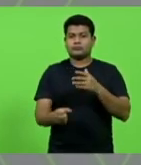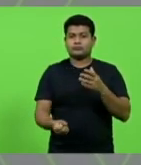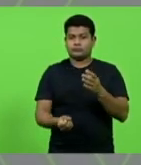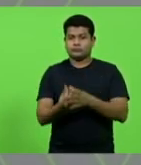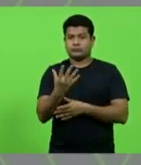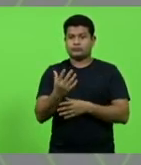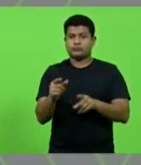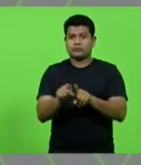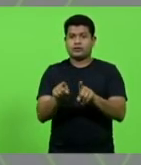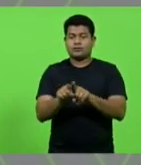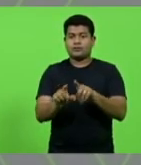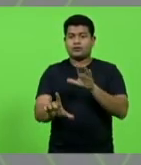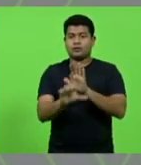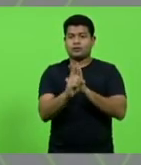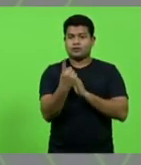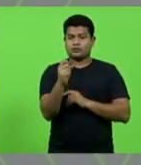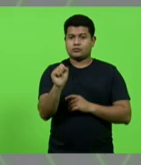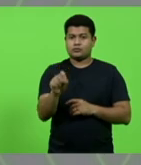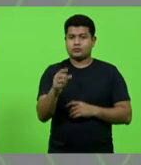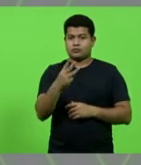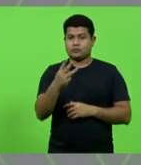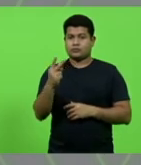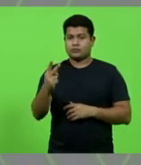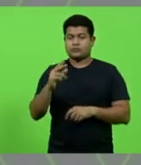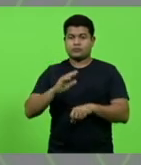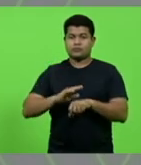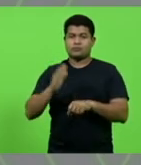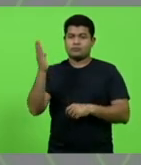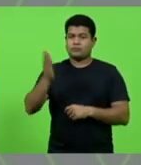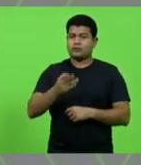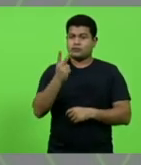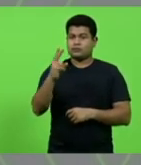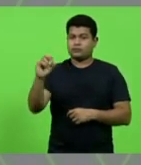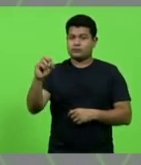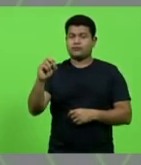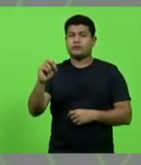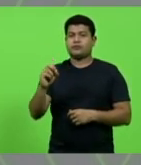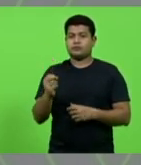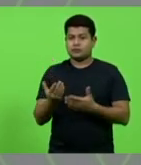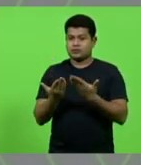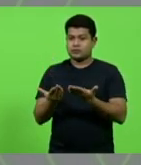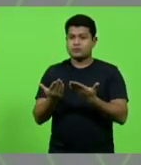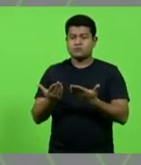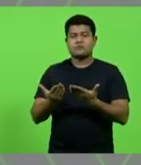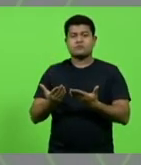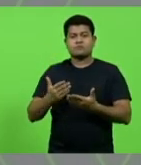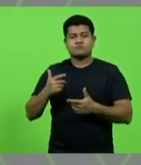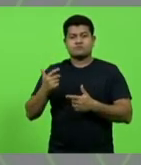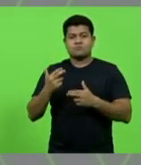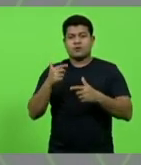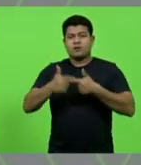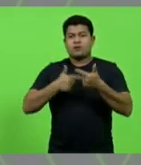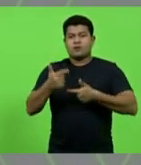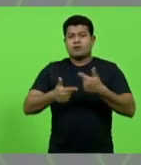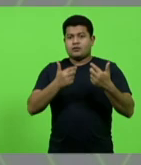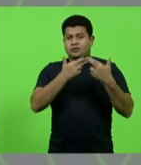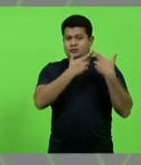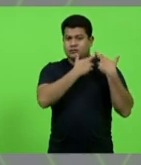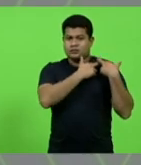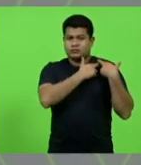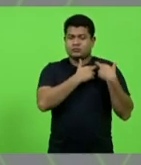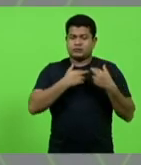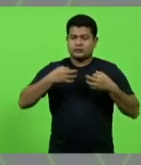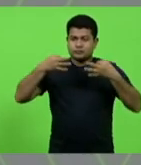Lei 18.032 de 2020, que coroou um trabalho muito sério e responsável, que foi iniciado em maio de